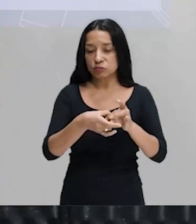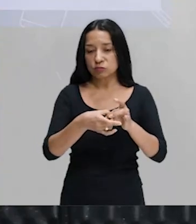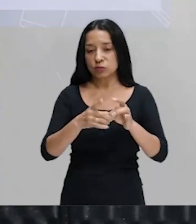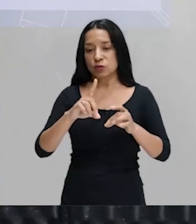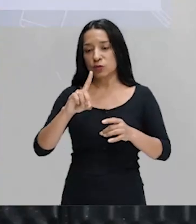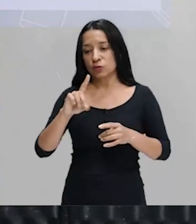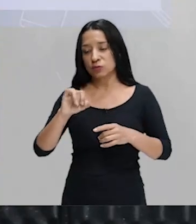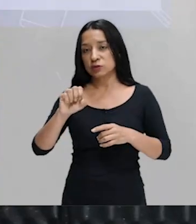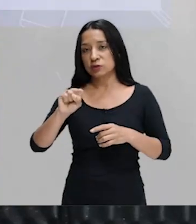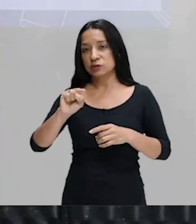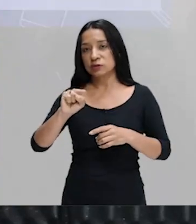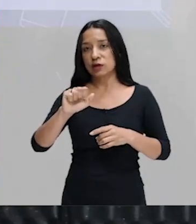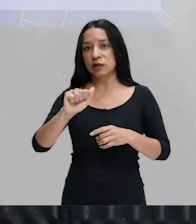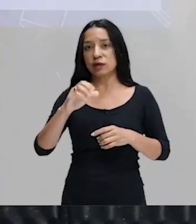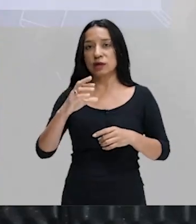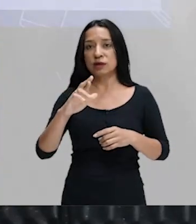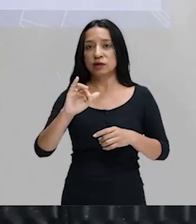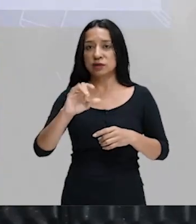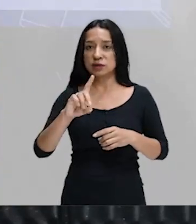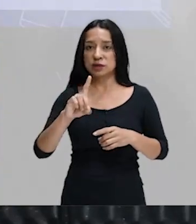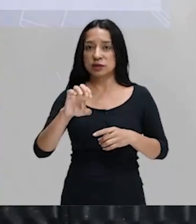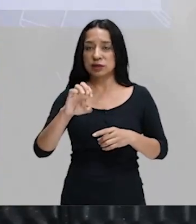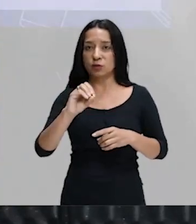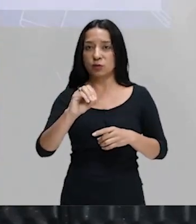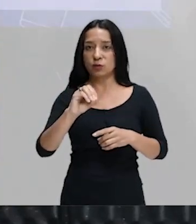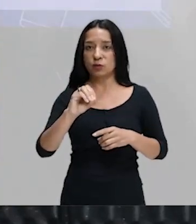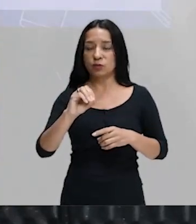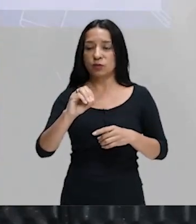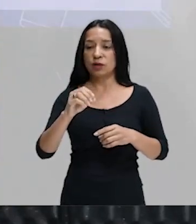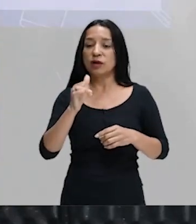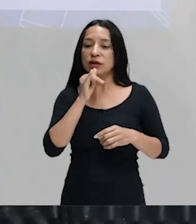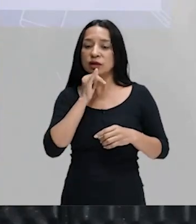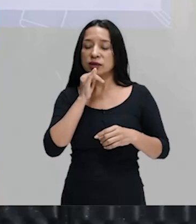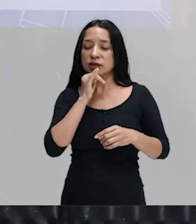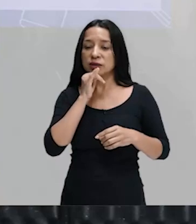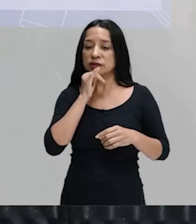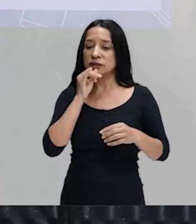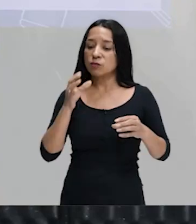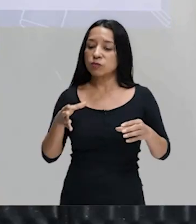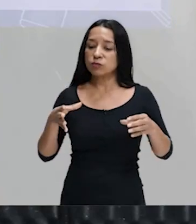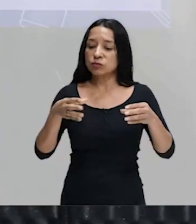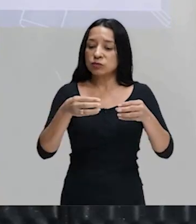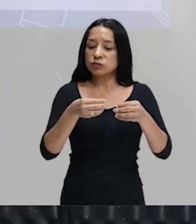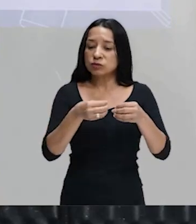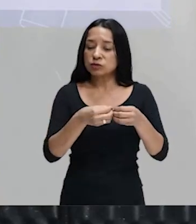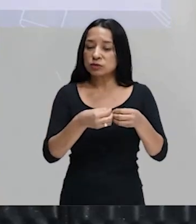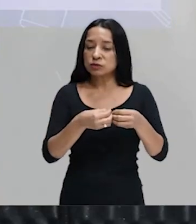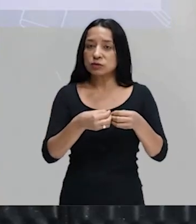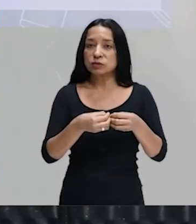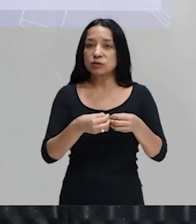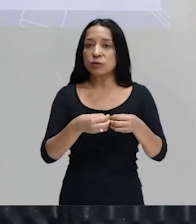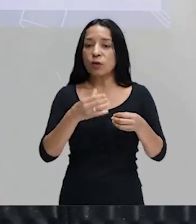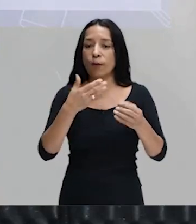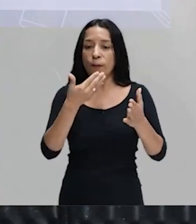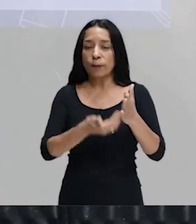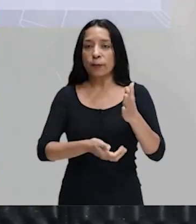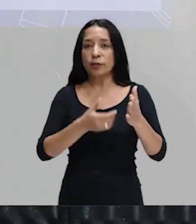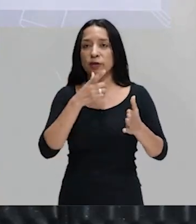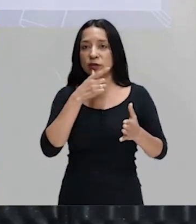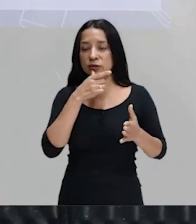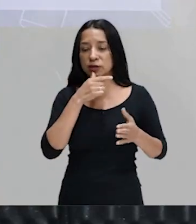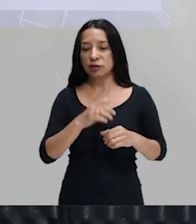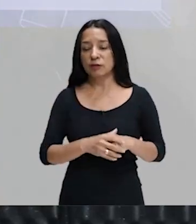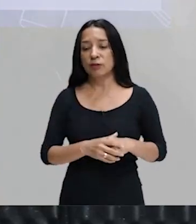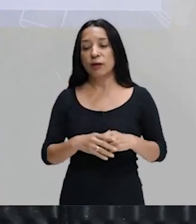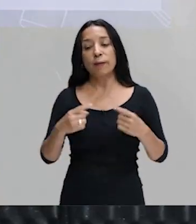disacarídeo. Então, isso aqui é um exemplo de síntese por desidratação. Isso aqui acontece, para que ocorra isso aqui, tem que ter uma